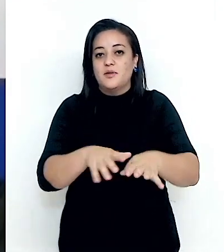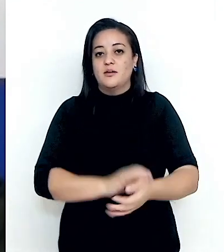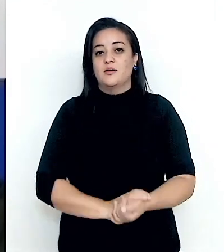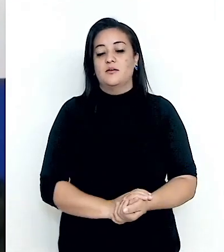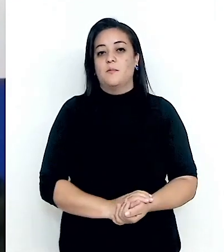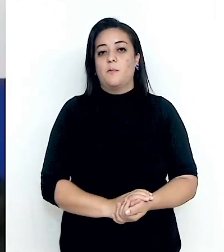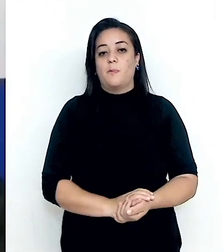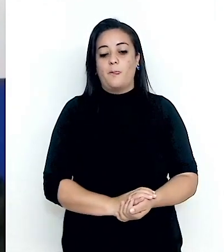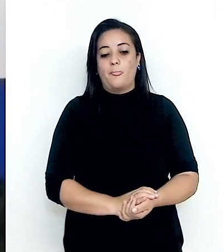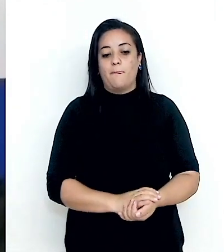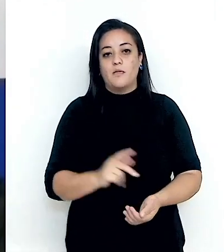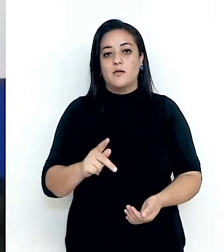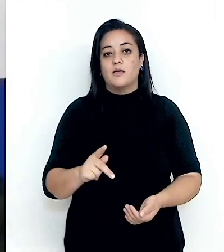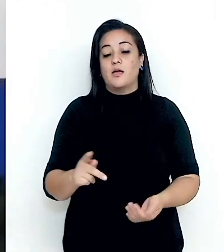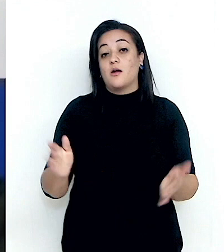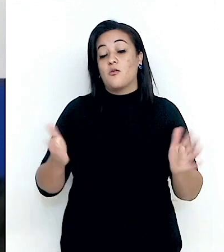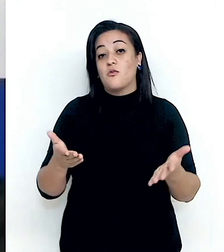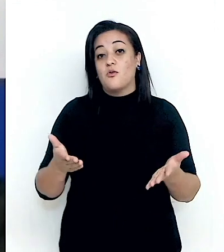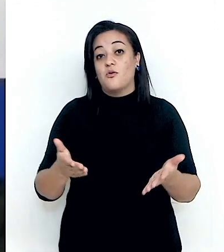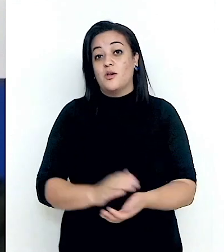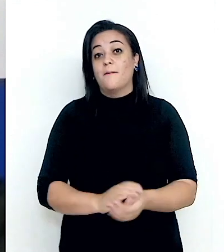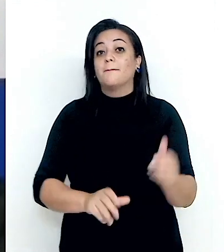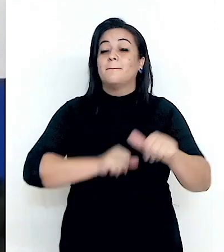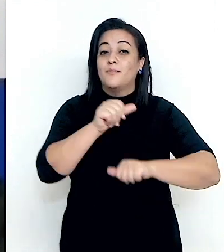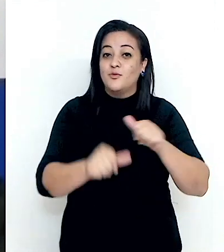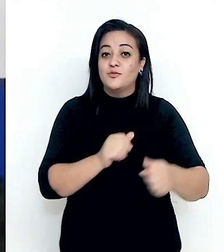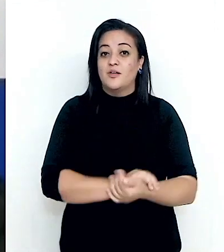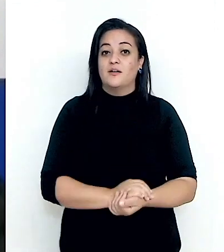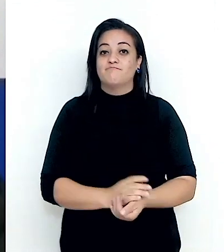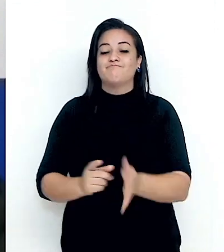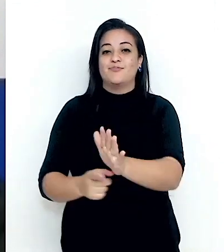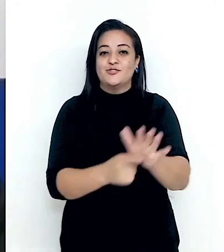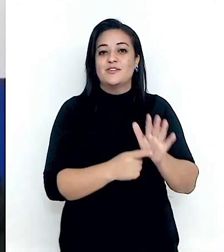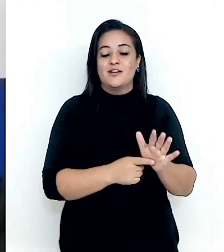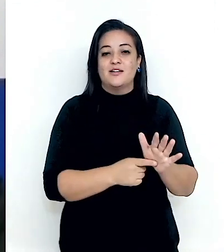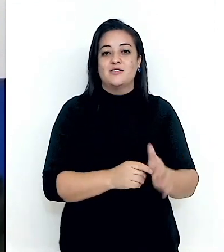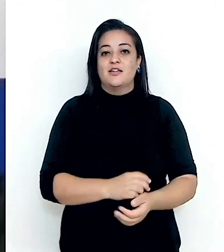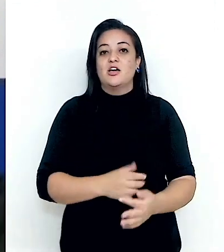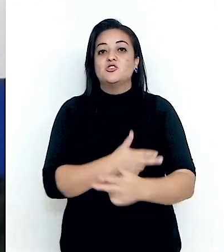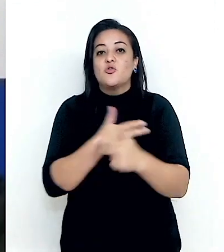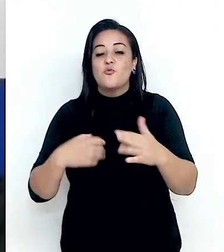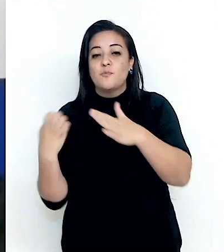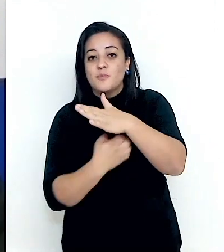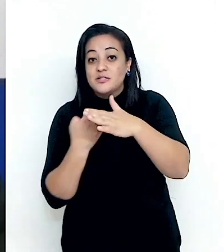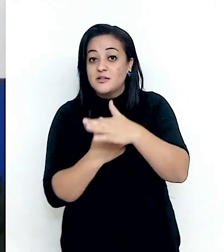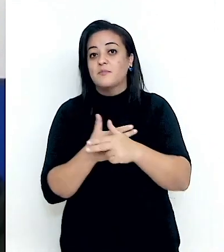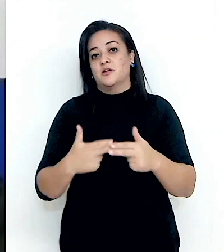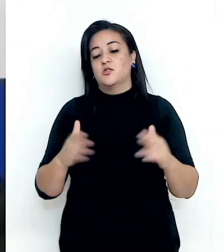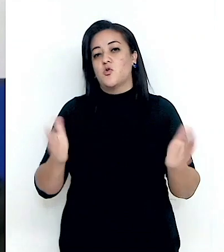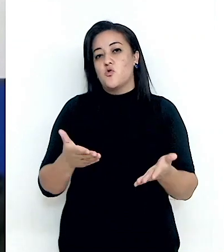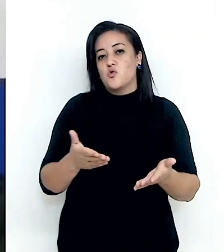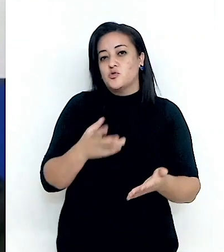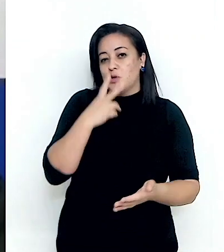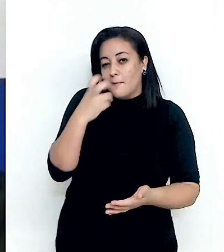e que acabaram virando a marca distintiva de algumas empresas, hoje parecem